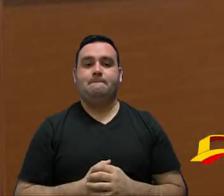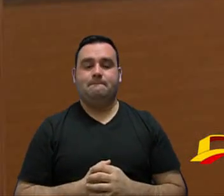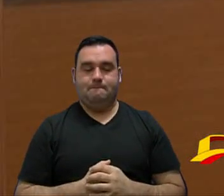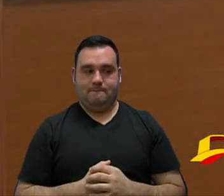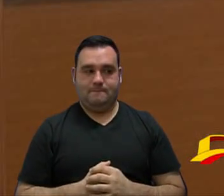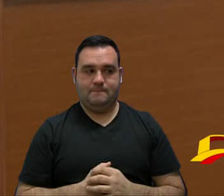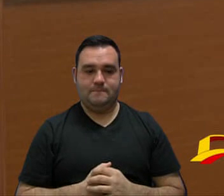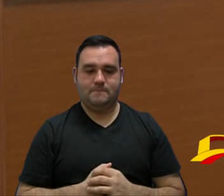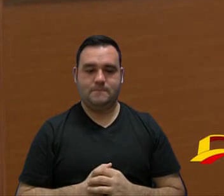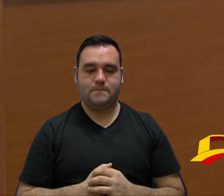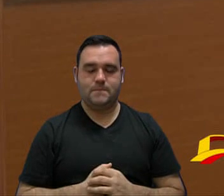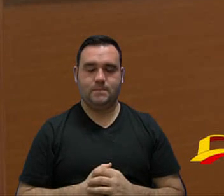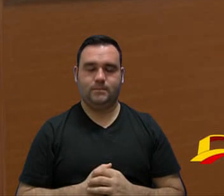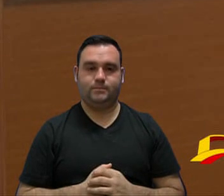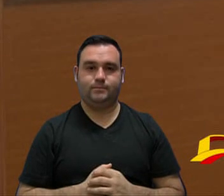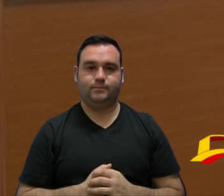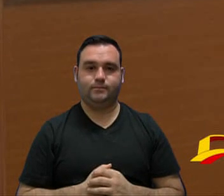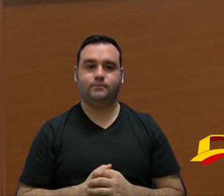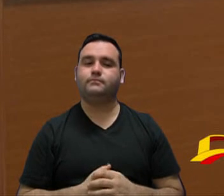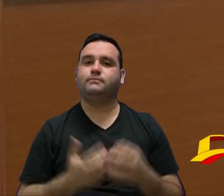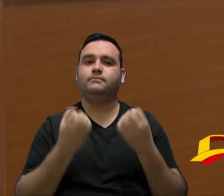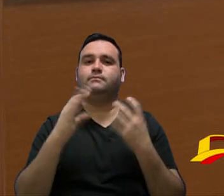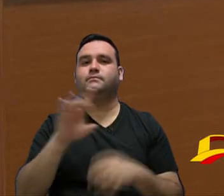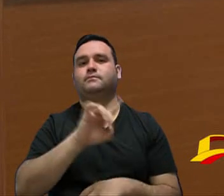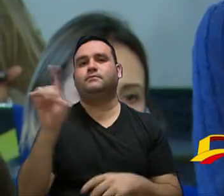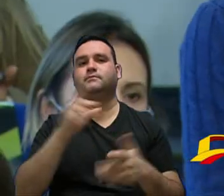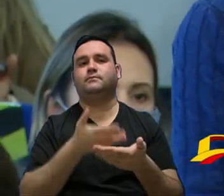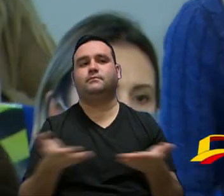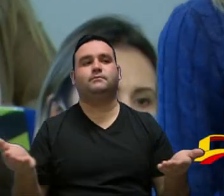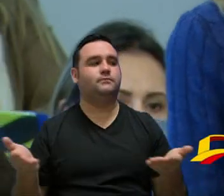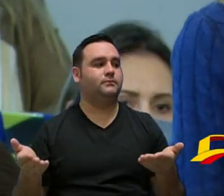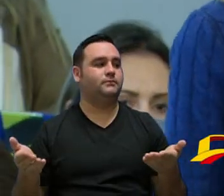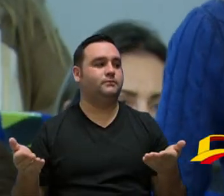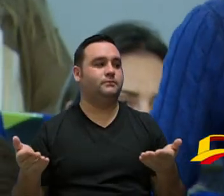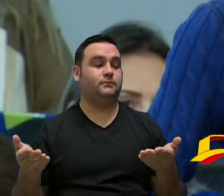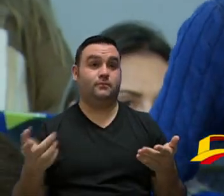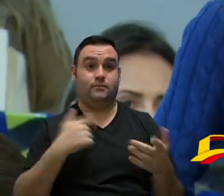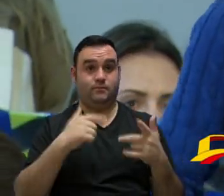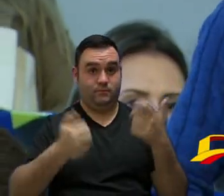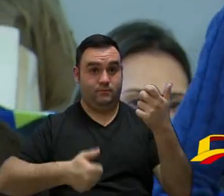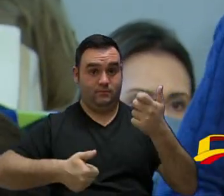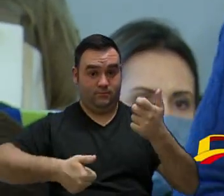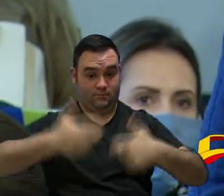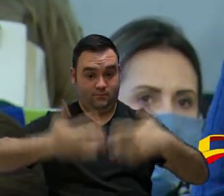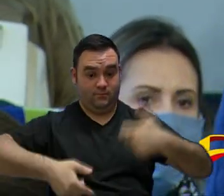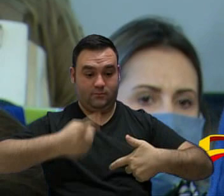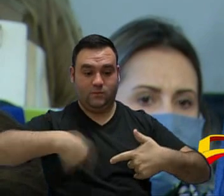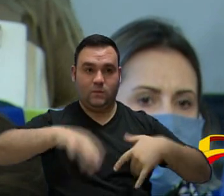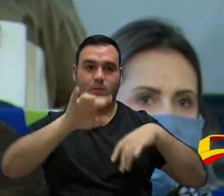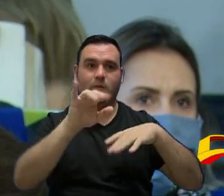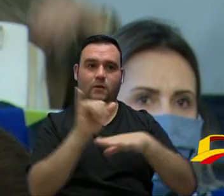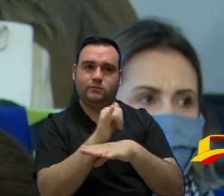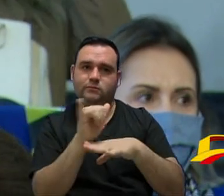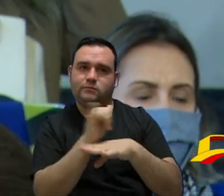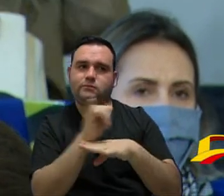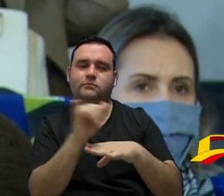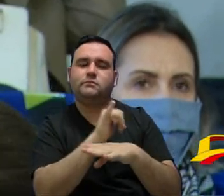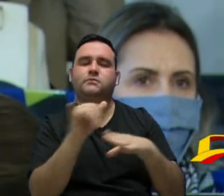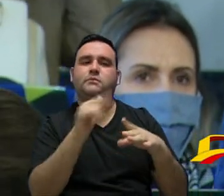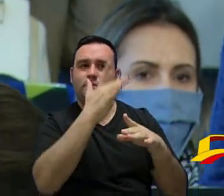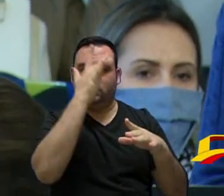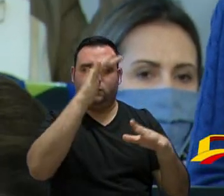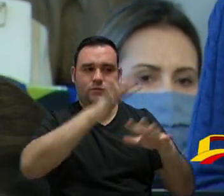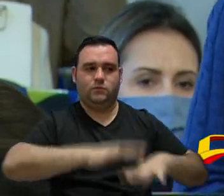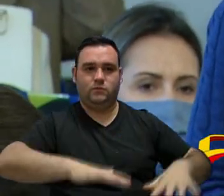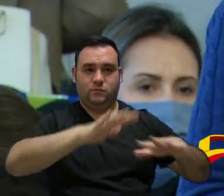é oi bom dia a todos falando um pouquinho no nosso plano de enfrentamento dos